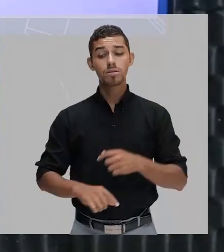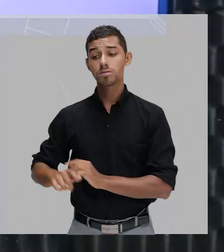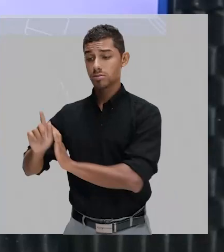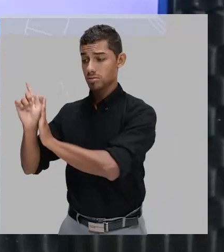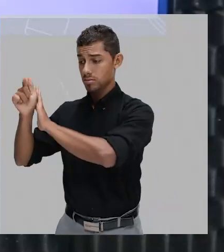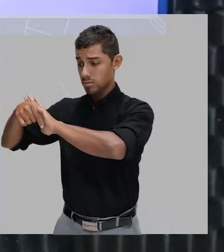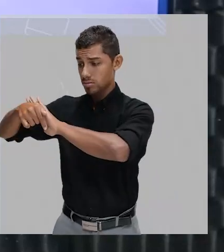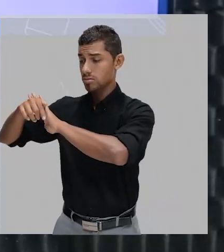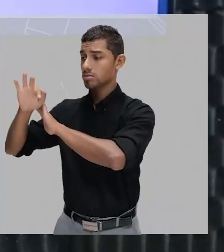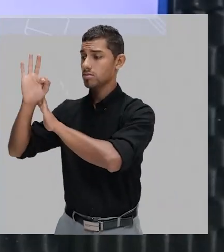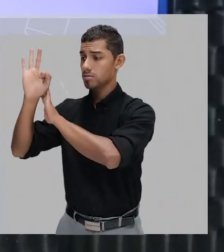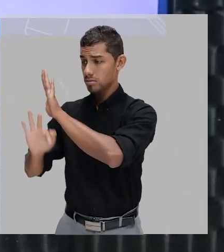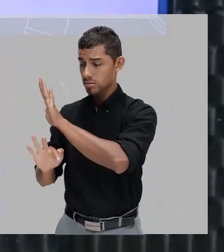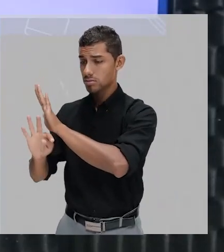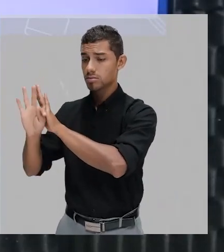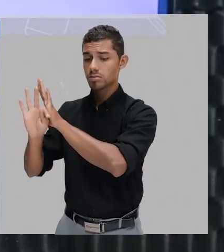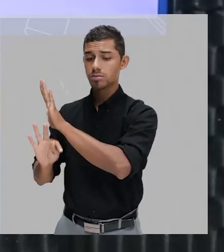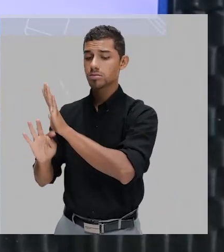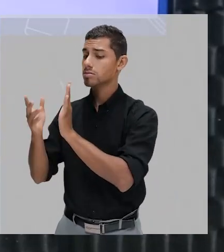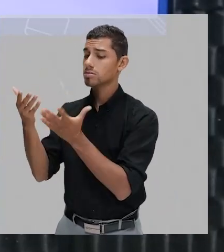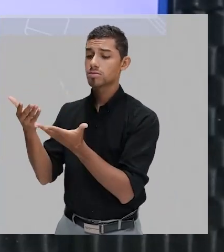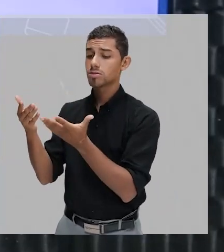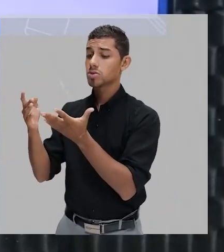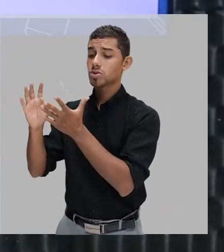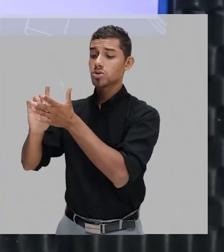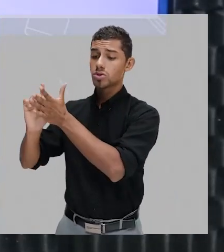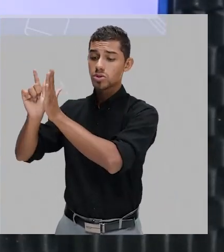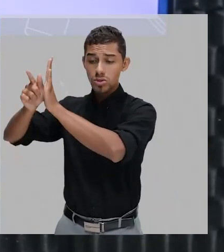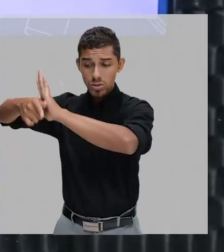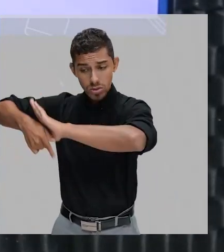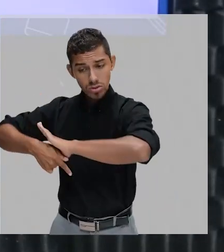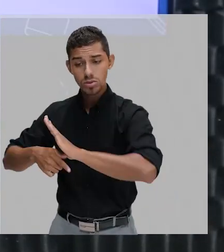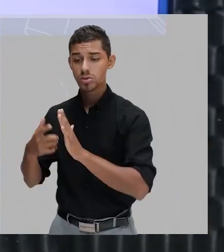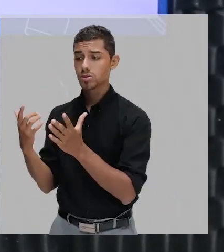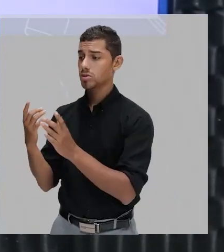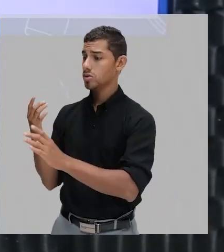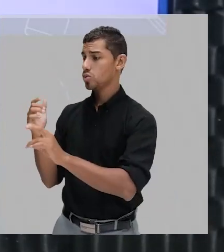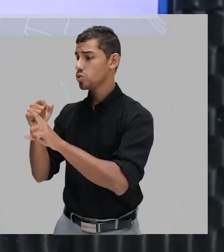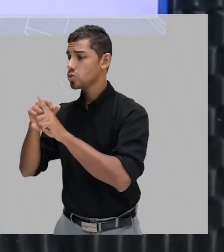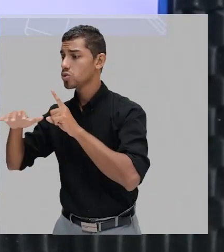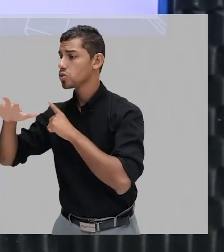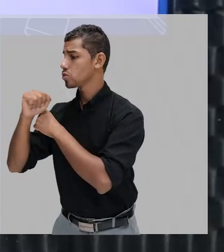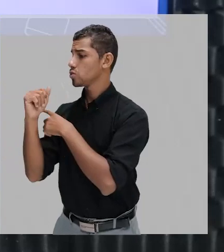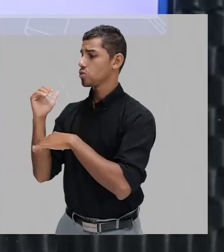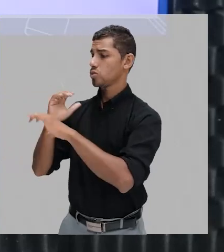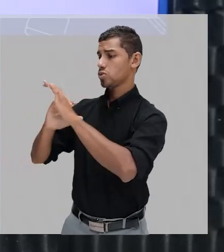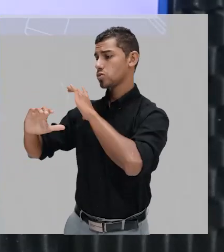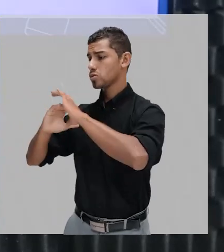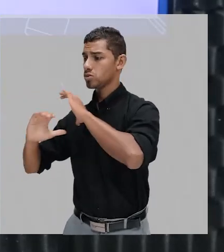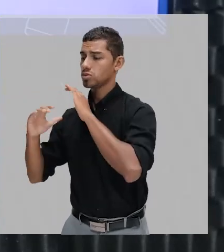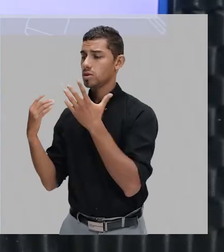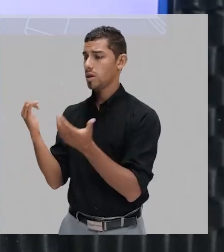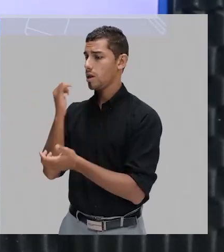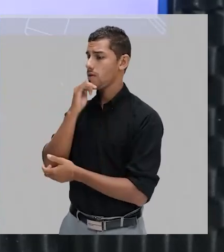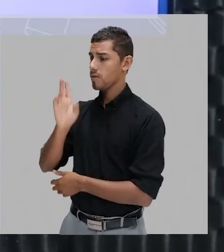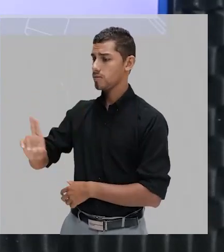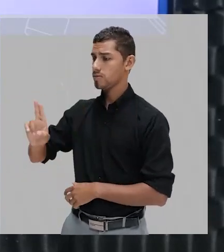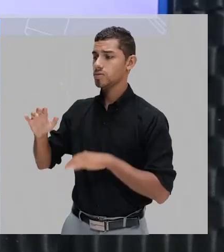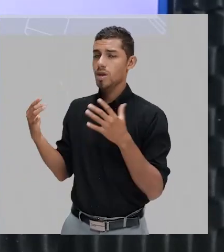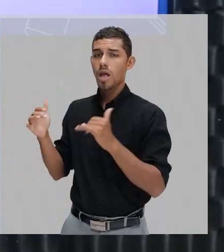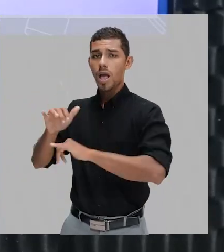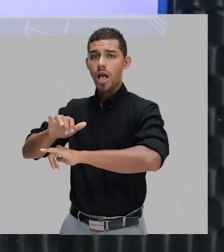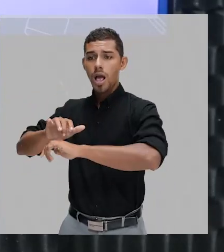gêneros textuais são todas as situações sociocomunicativas. Tudo que nós utilizamos no nosso dia a dia, né?